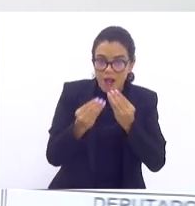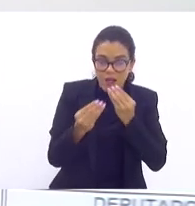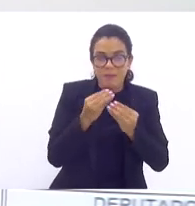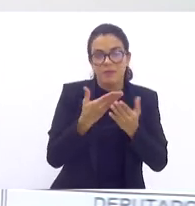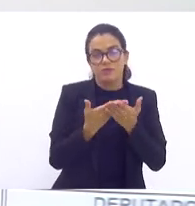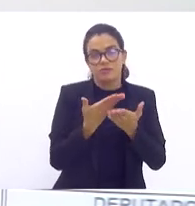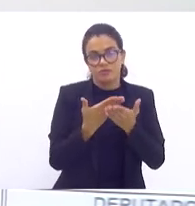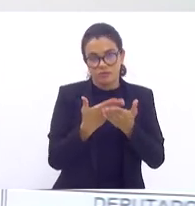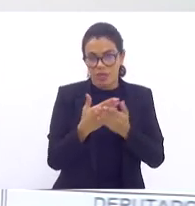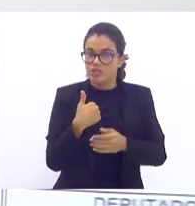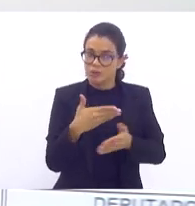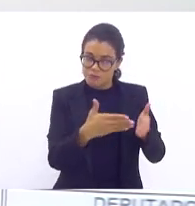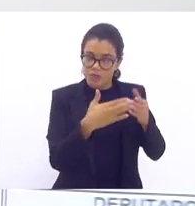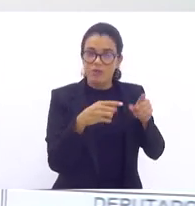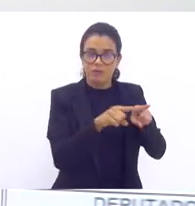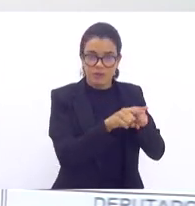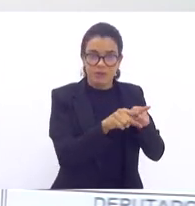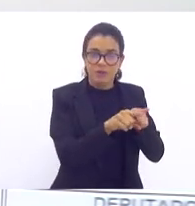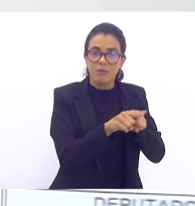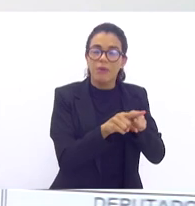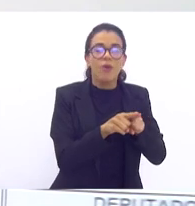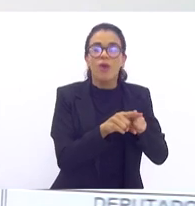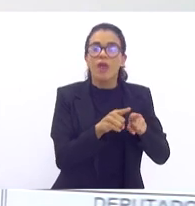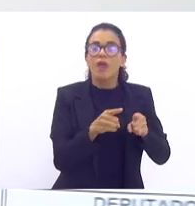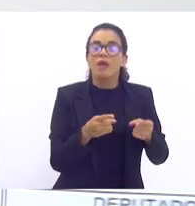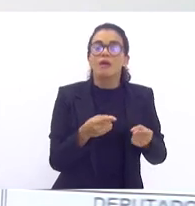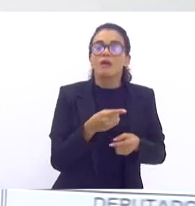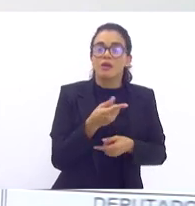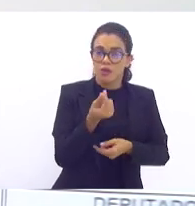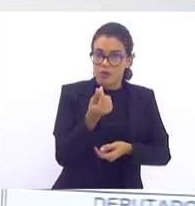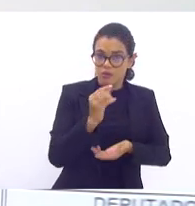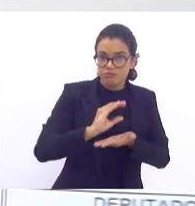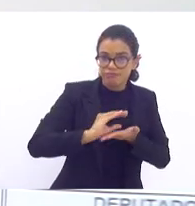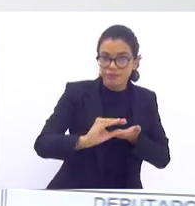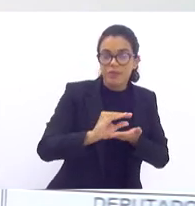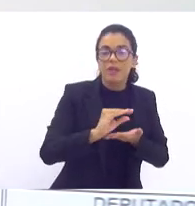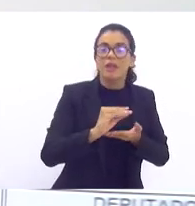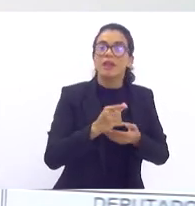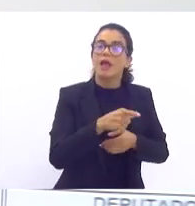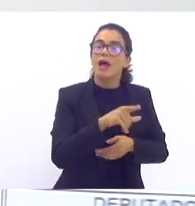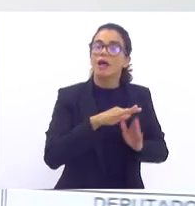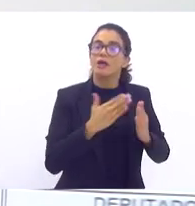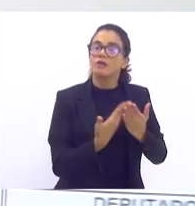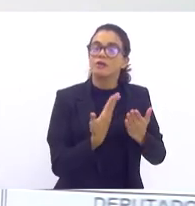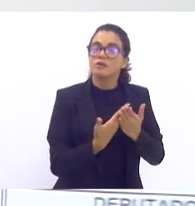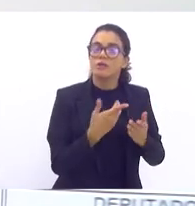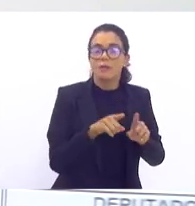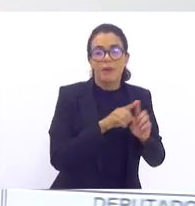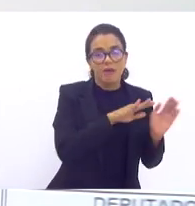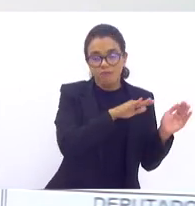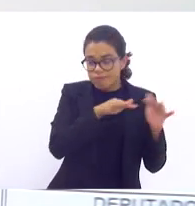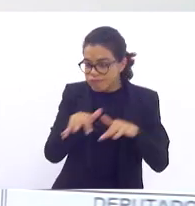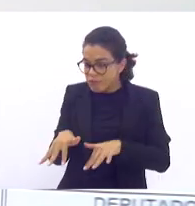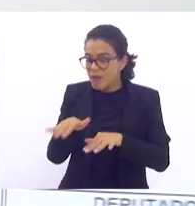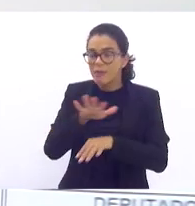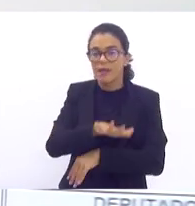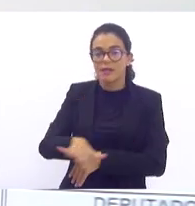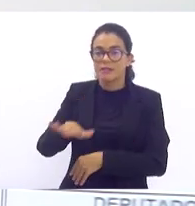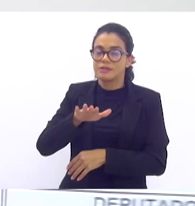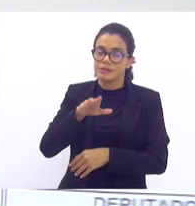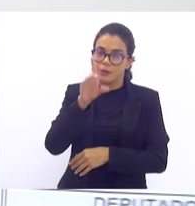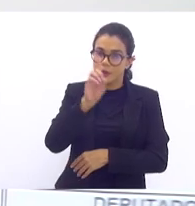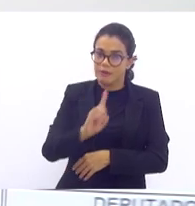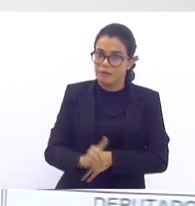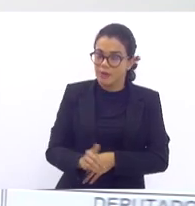pedimos aí como contrapartida que também o custeio da educação viesse para os núcleo de atenção às crianças com deficiência então